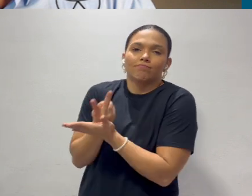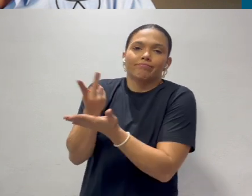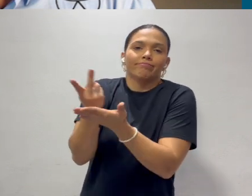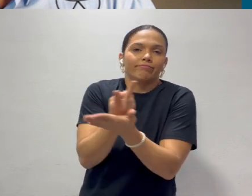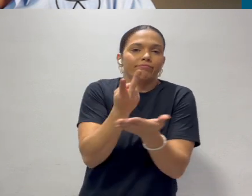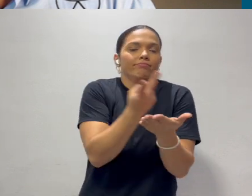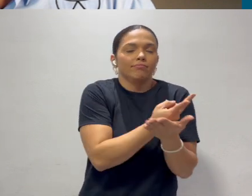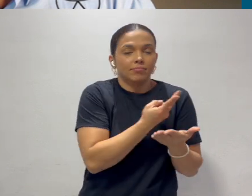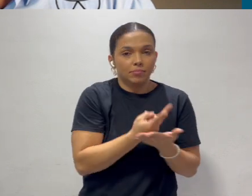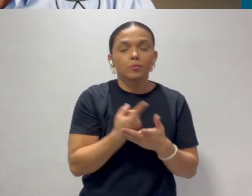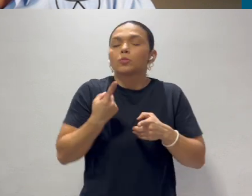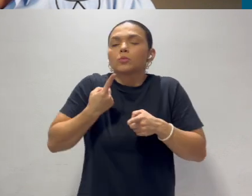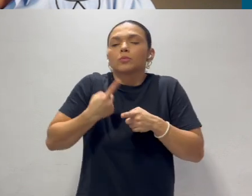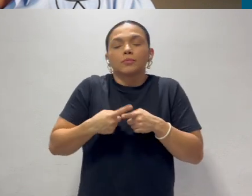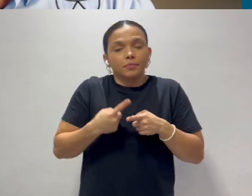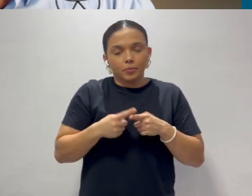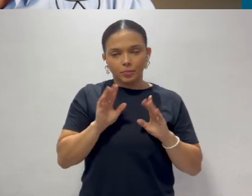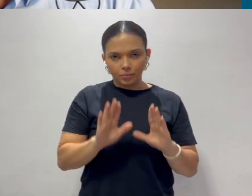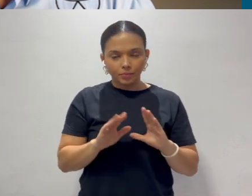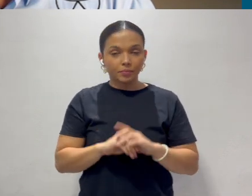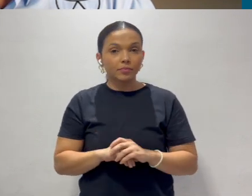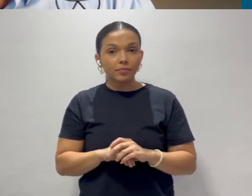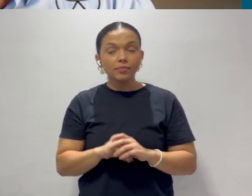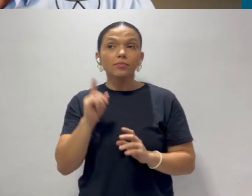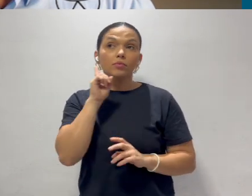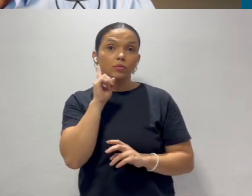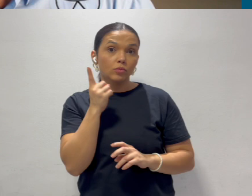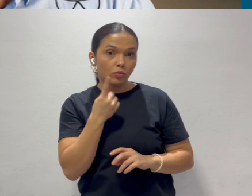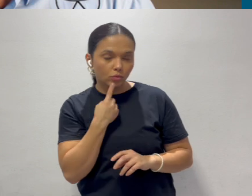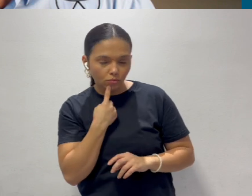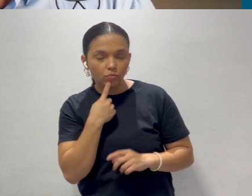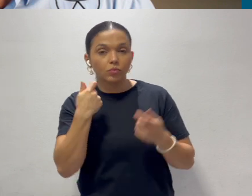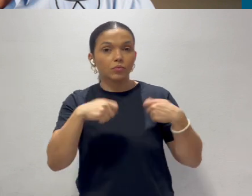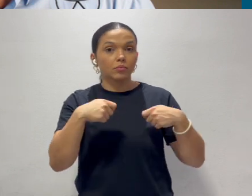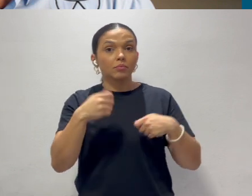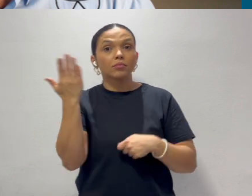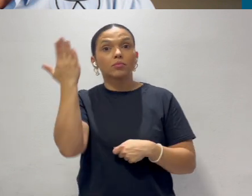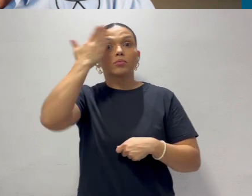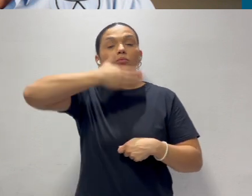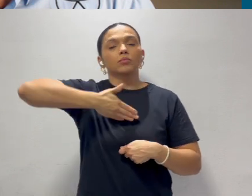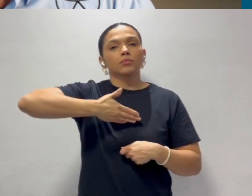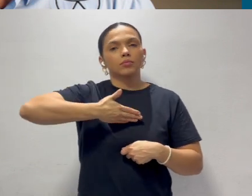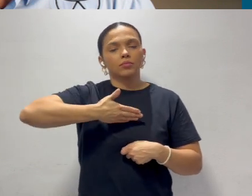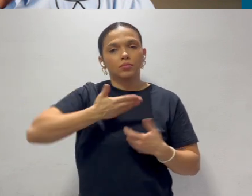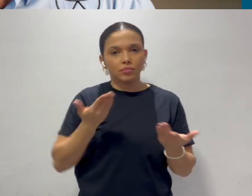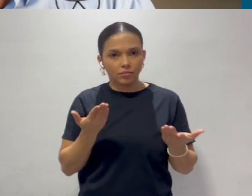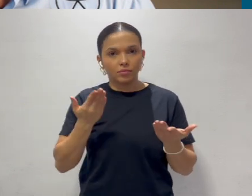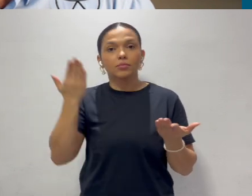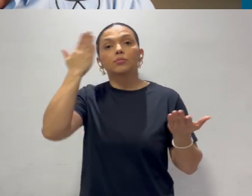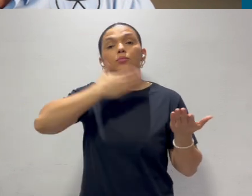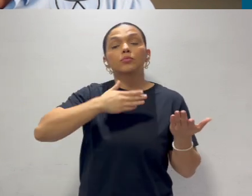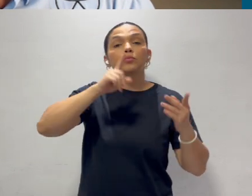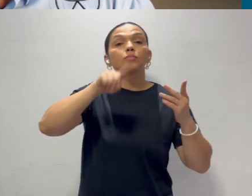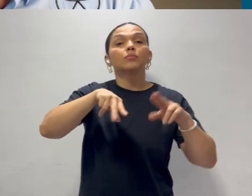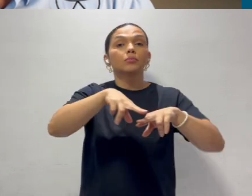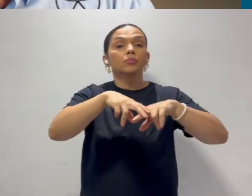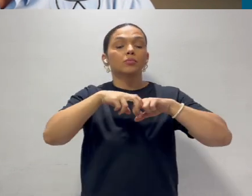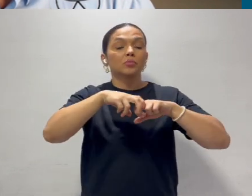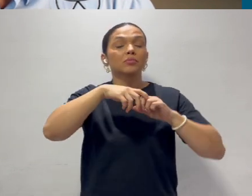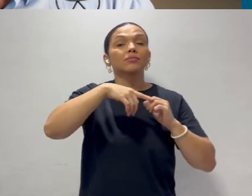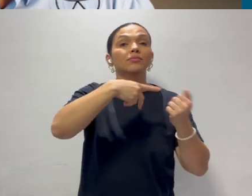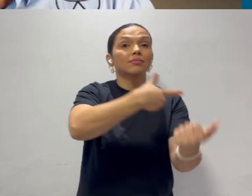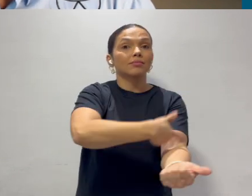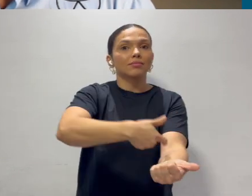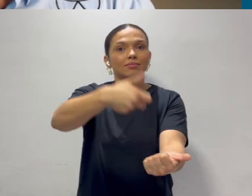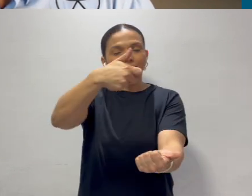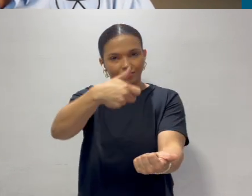porque o que acontece? Quando você tem a deficiência auditiva, você tem que comprovar. Você comprova através dos